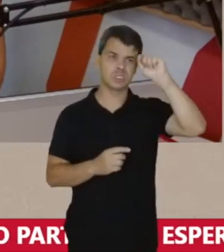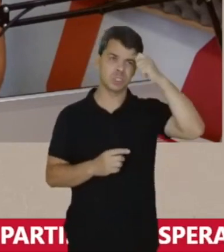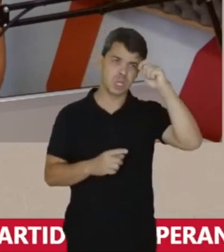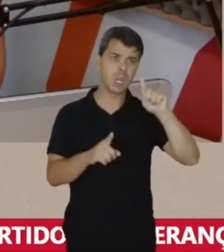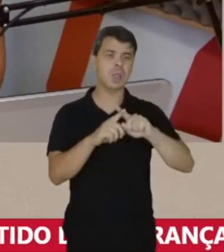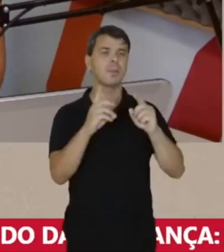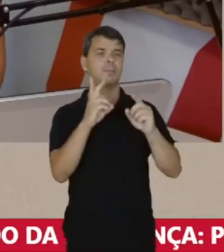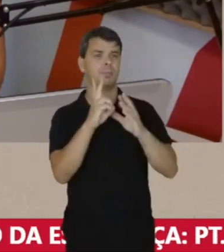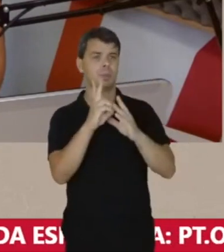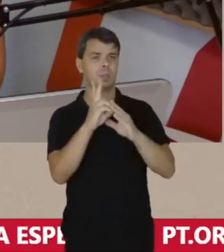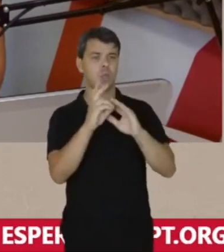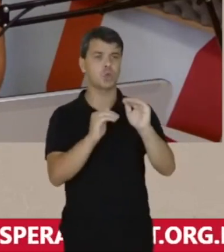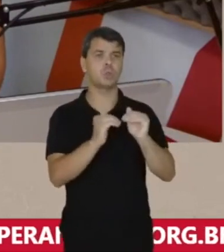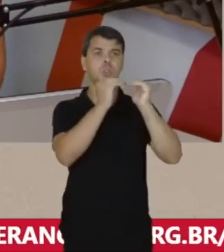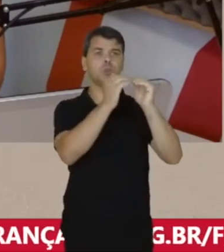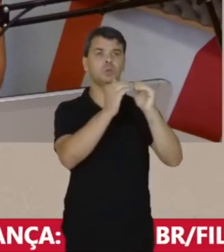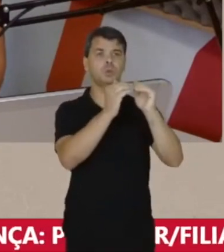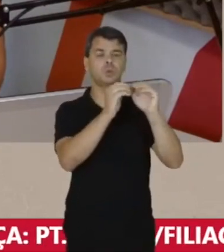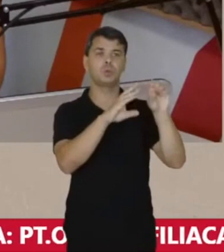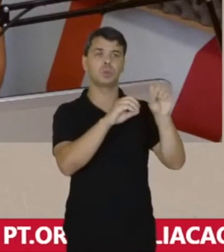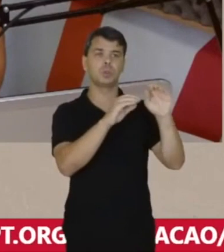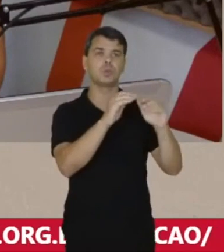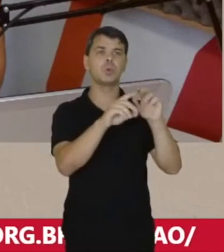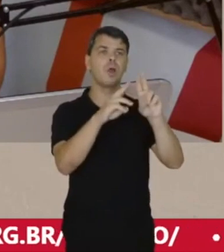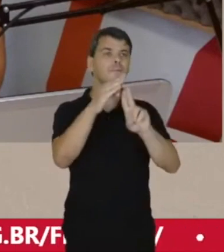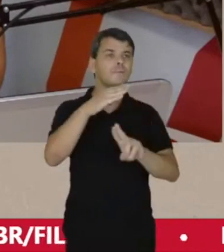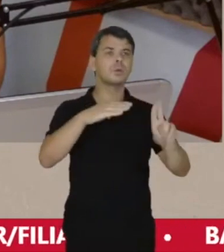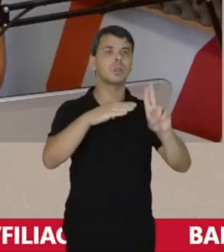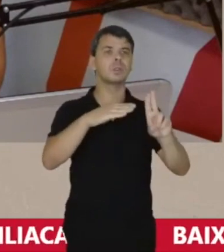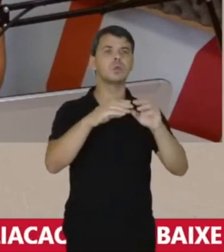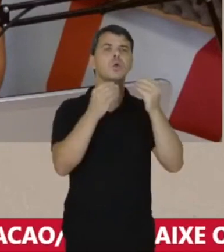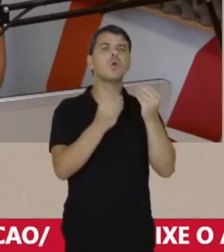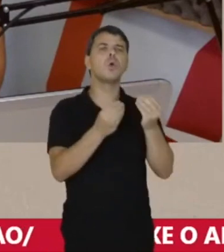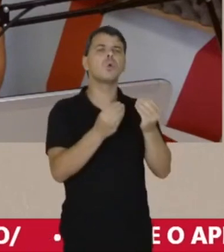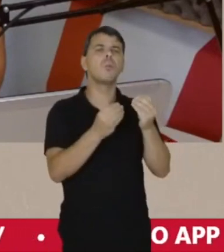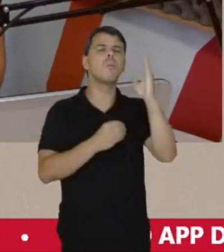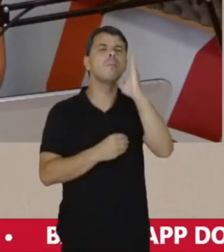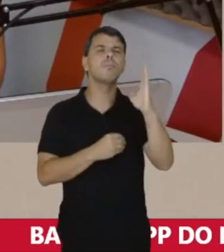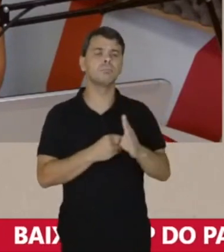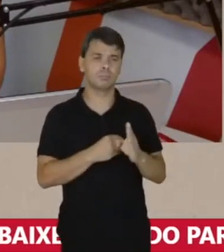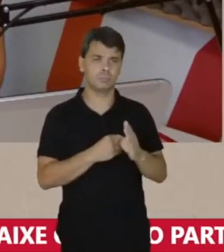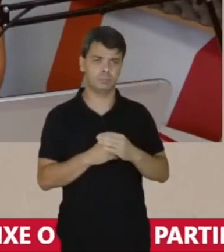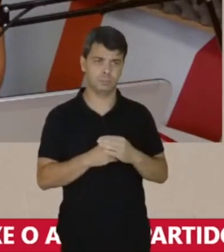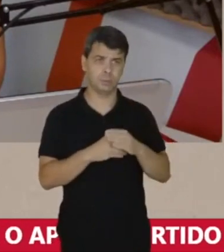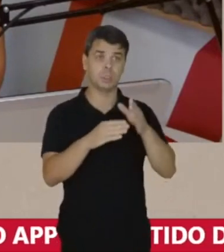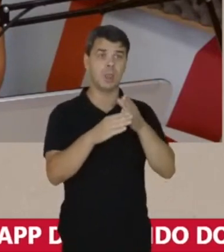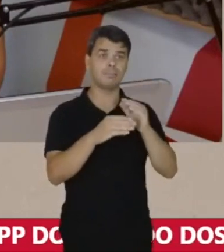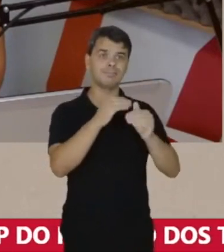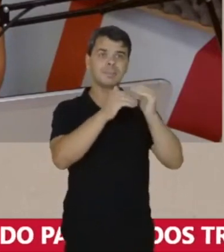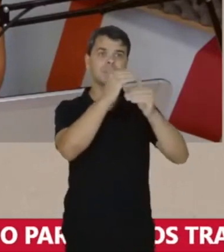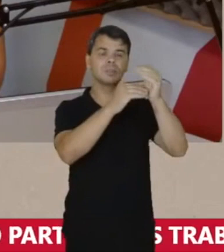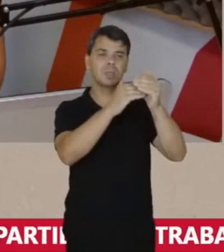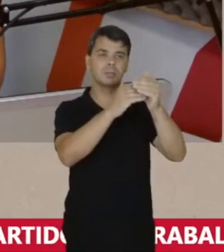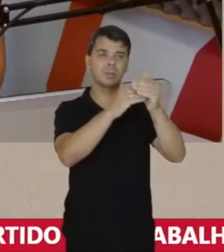de indígenas no ensino superior. Na sua opinião, Macaé, como é que o Brasil pode avançar por meio